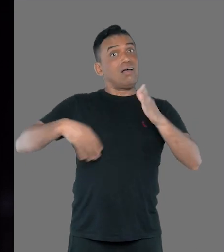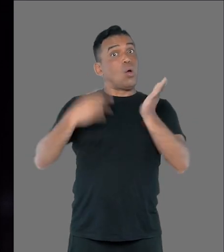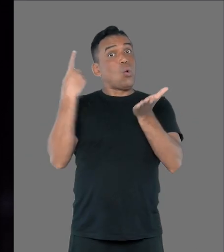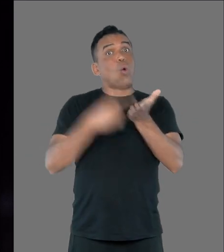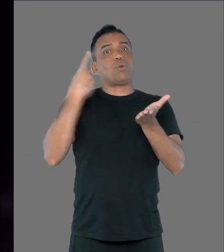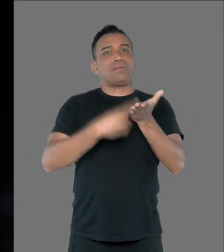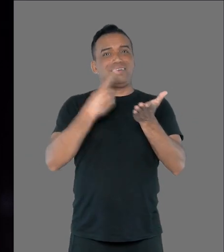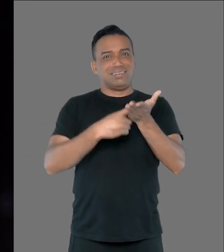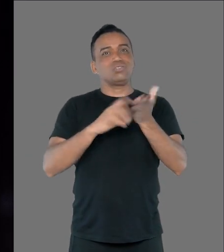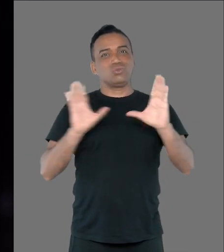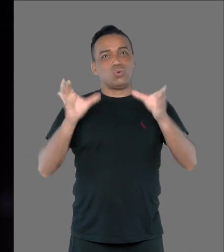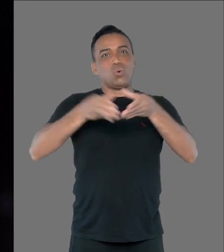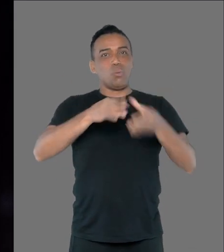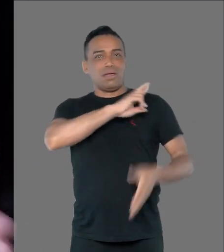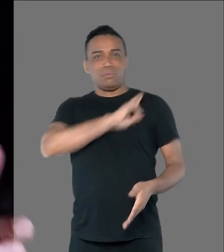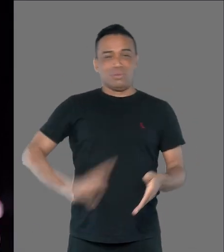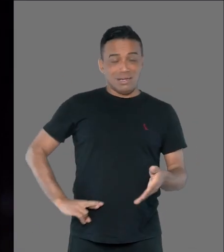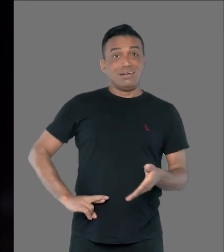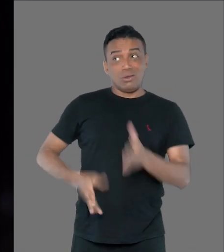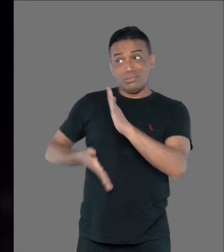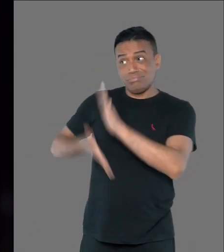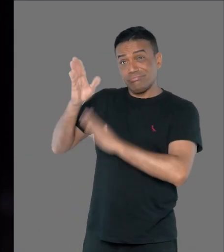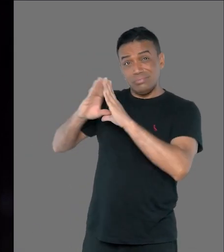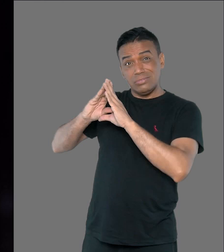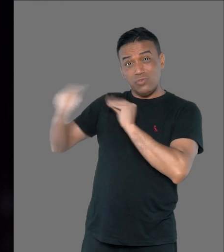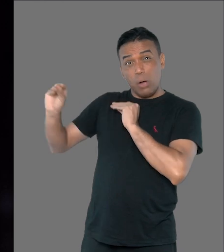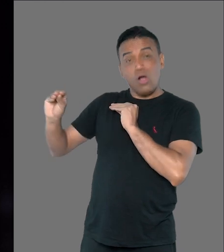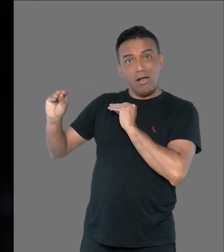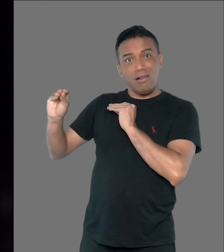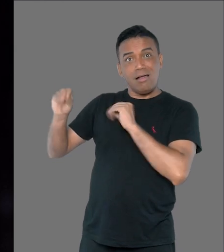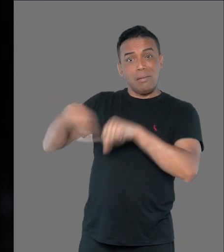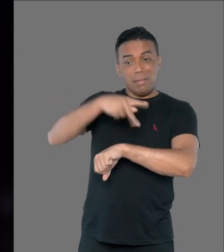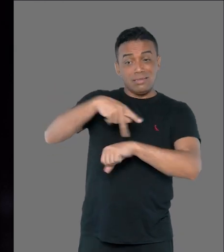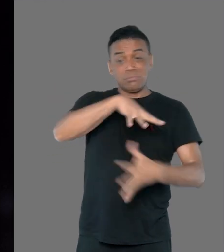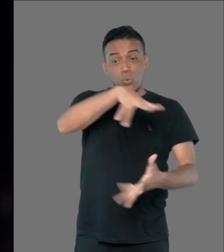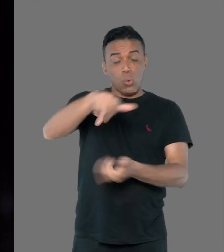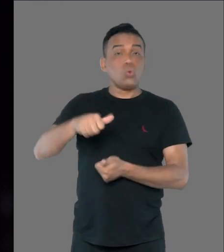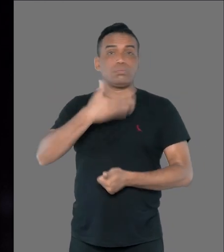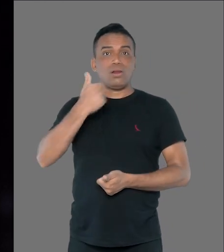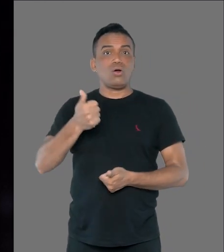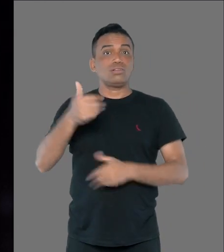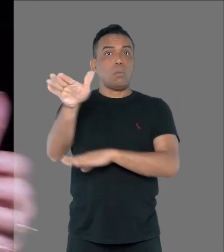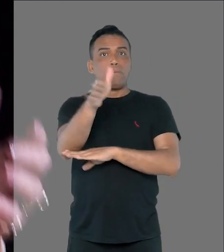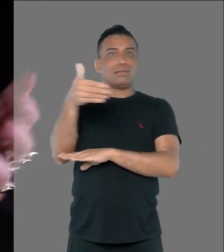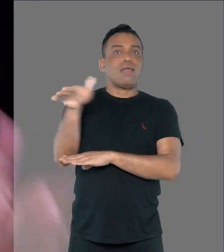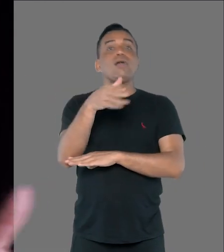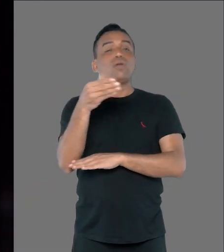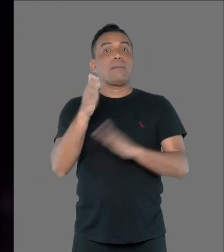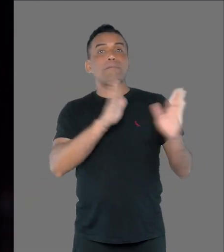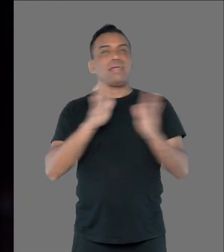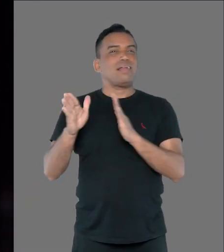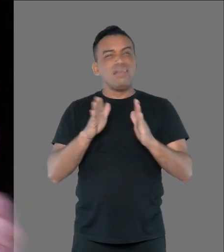Então, eles saem desse país que aspirava ao mundo melhor. A República é feita também sob a bandeira da modernidade,